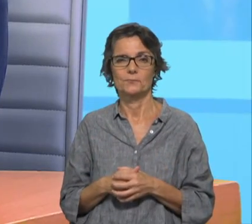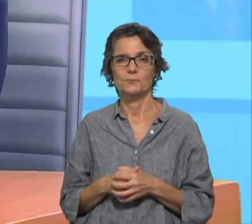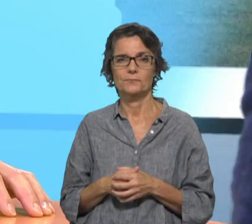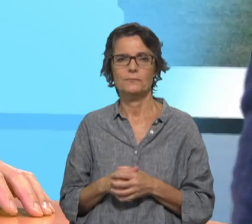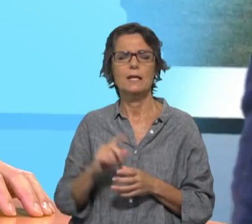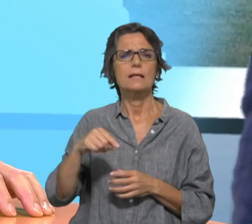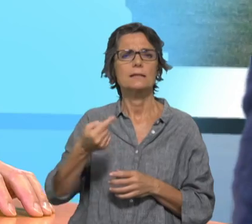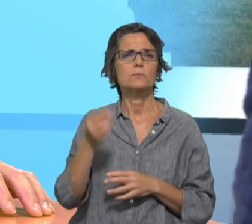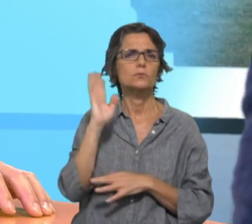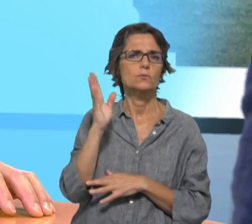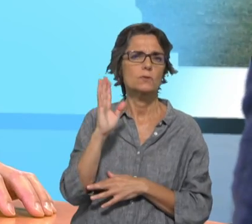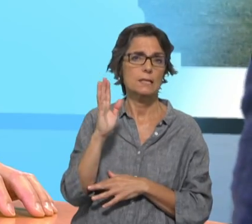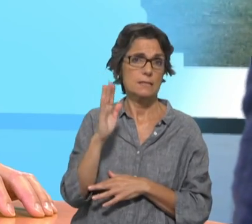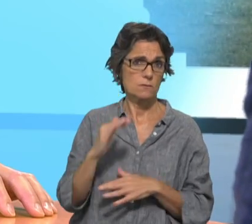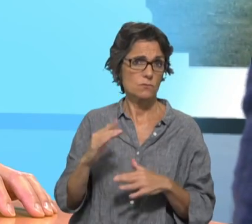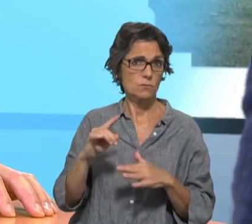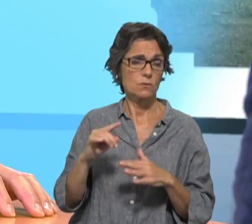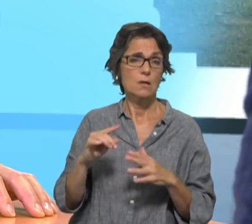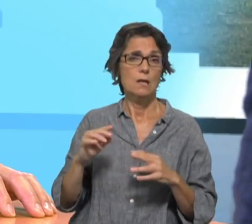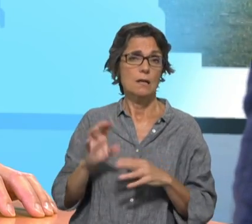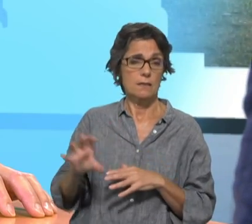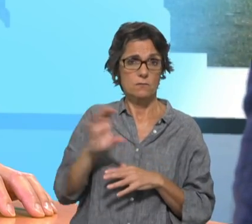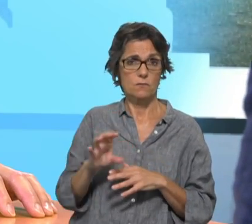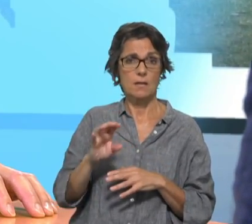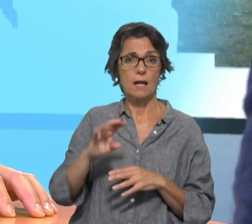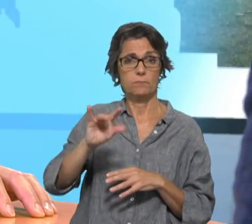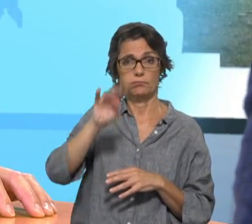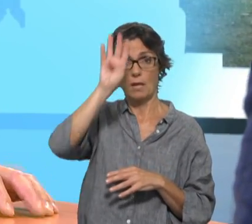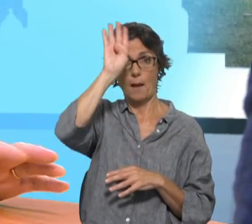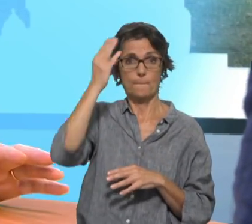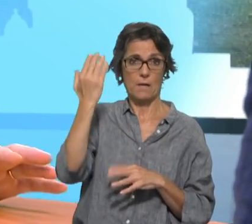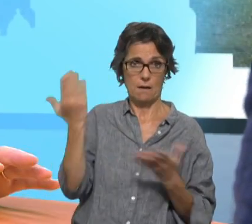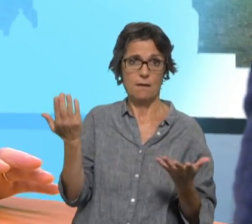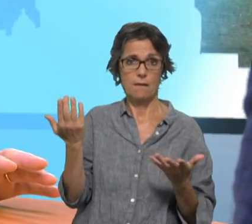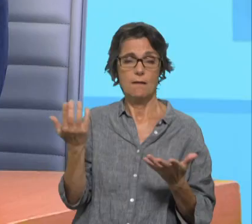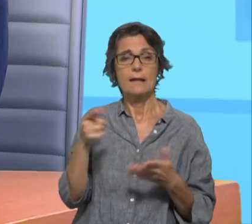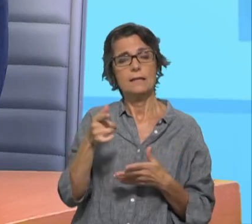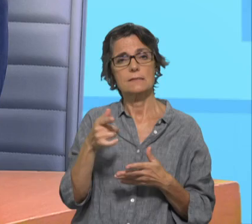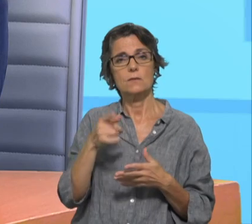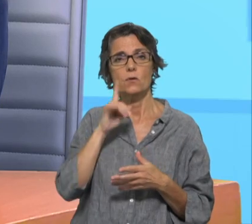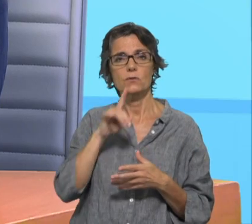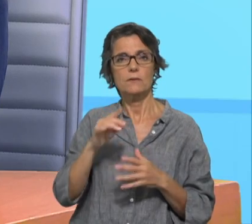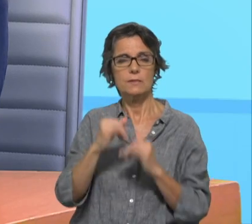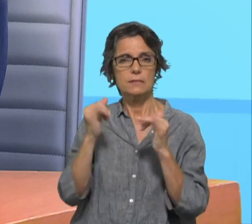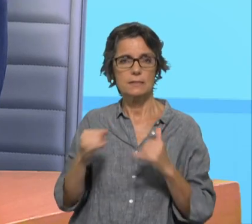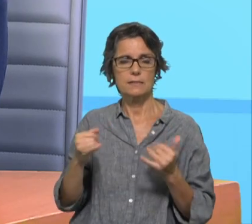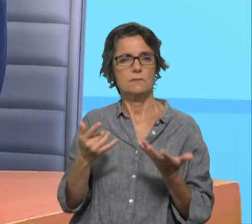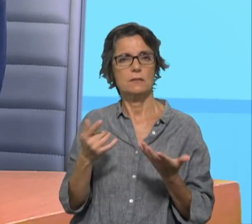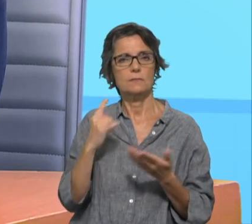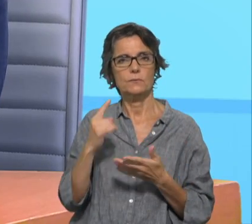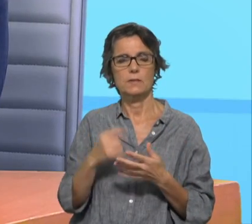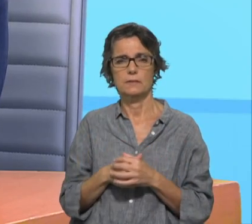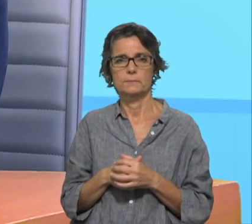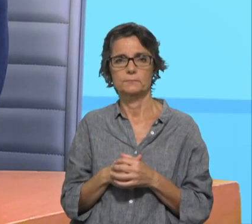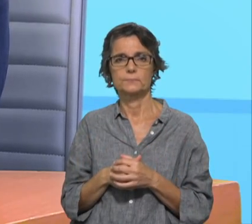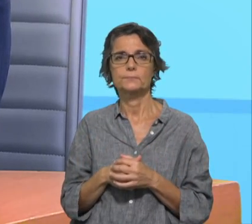Congresso Nacional, em Braga, que é um reafirmar também do que significou esse Congresso para Portugal. Exatamente,